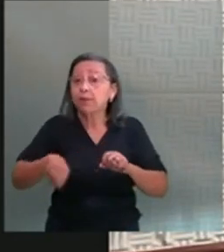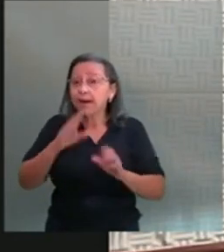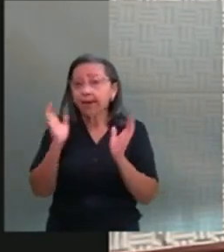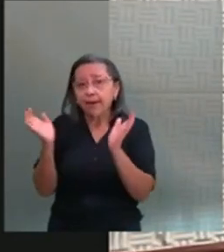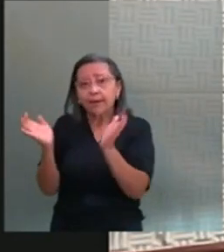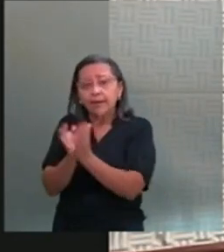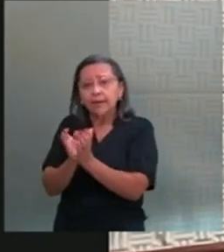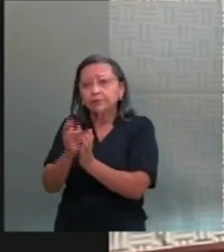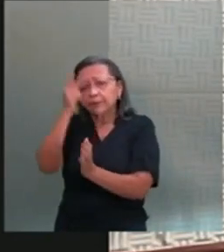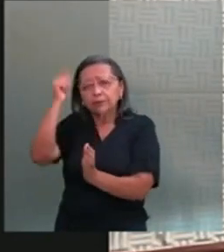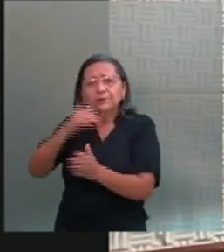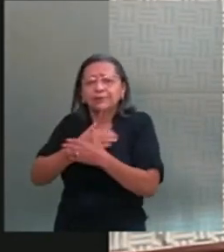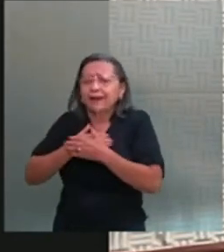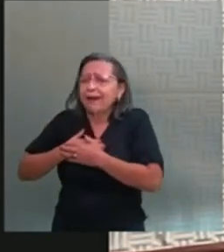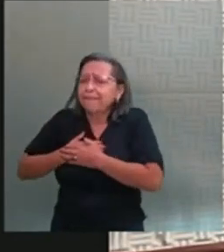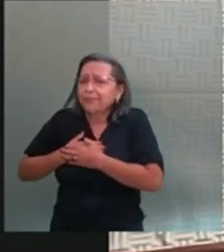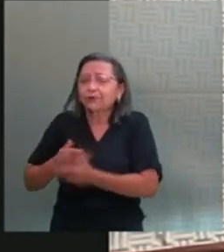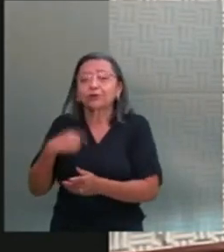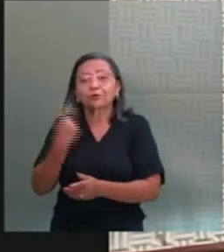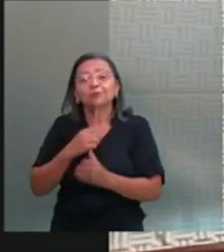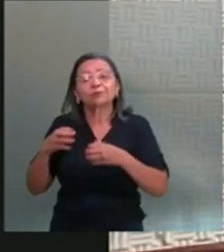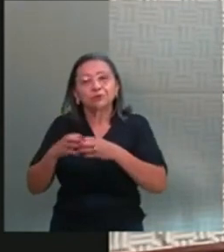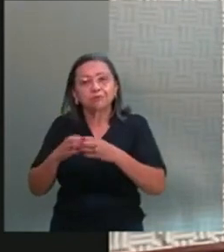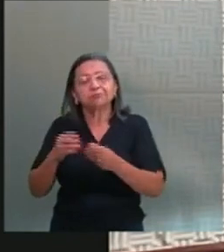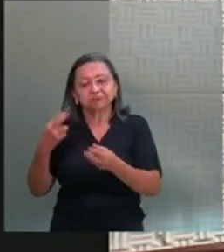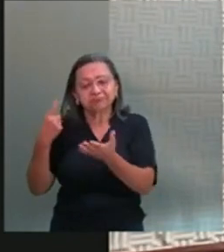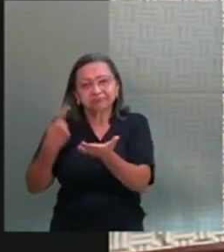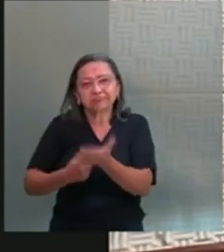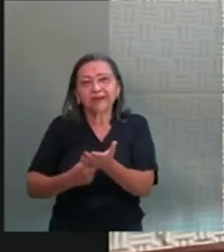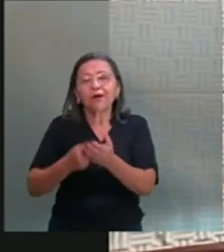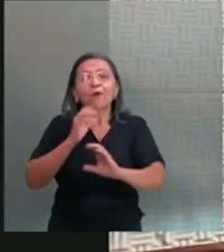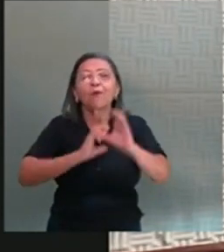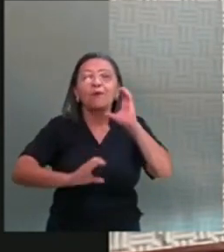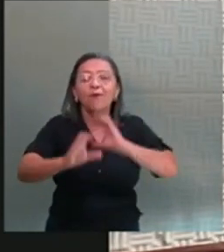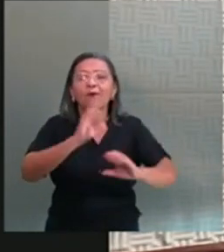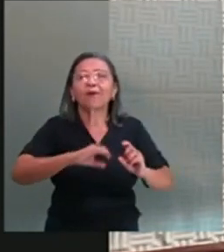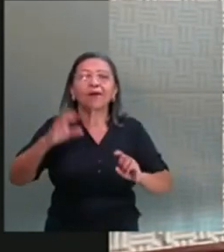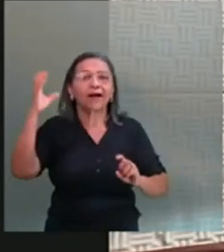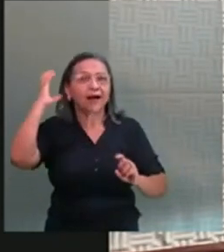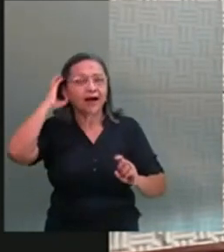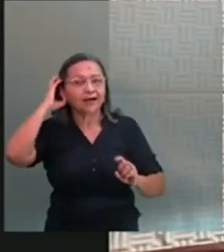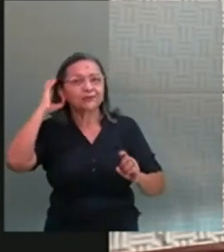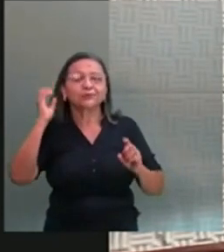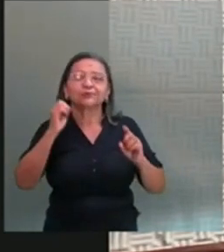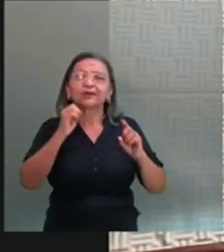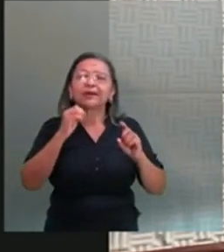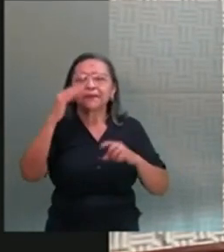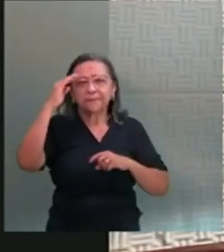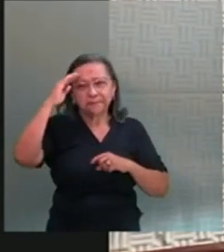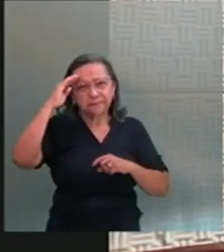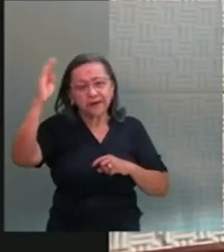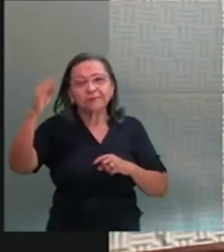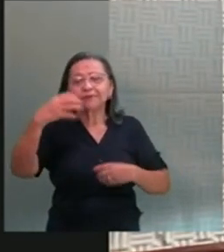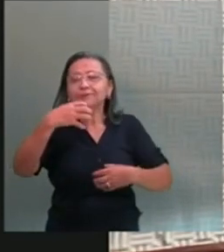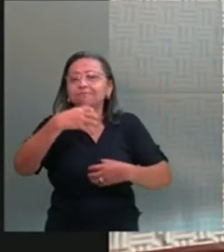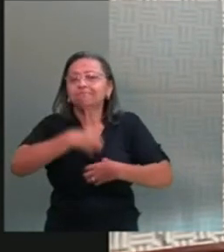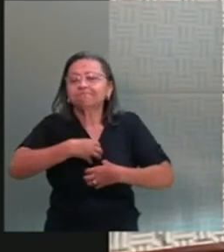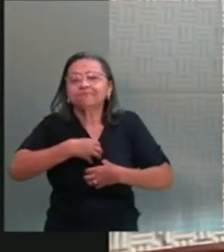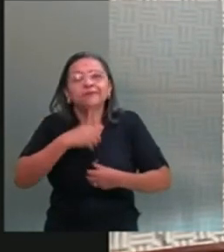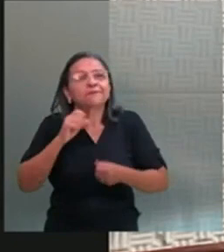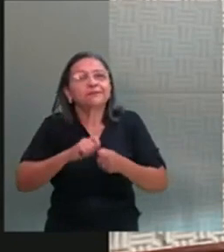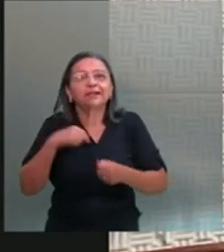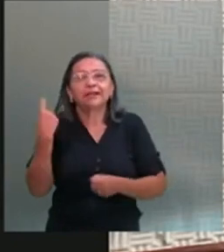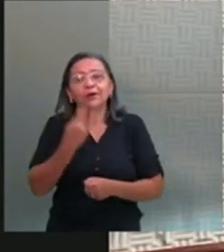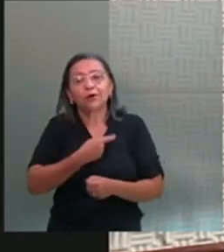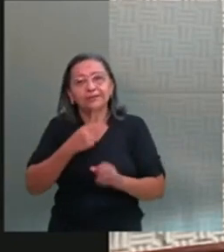de apaixonados. Somos um time muito comprometido com o veículo rádio e, principalmente, com o sentimento de fazer da